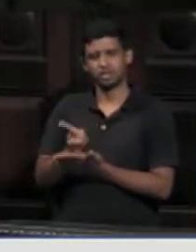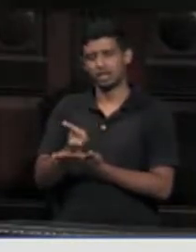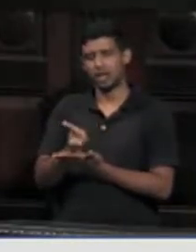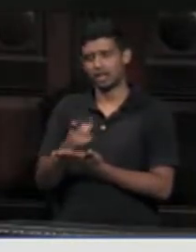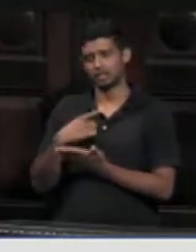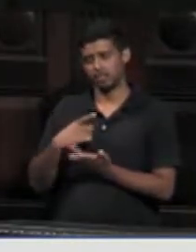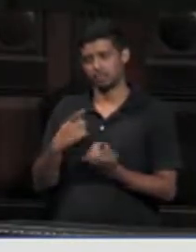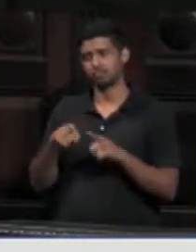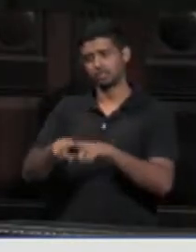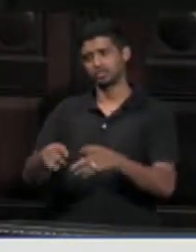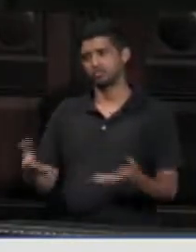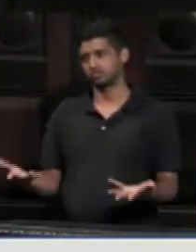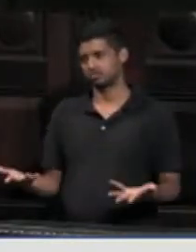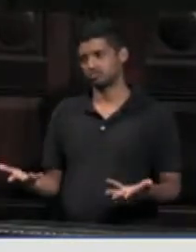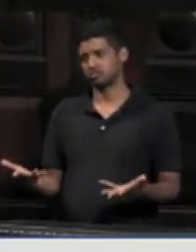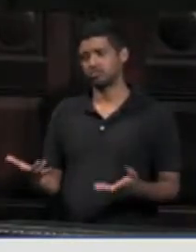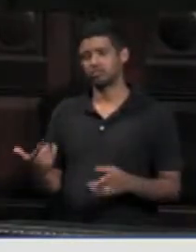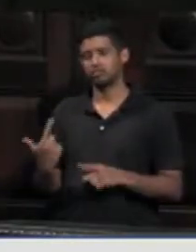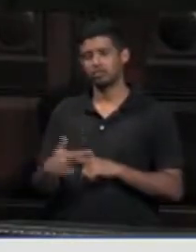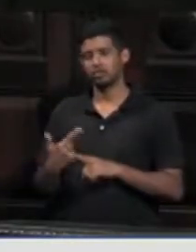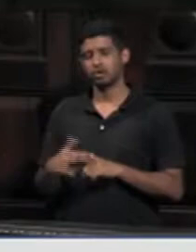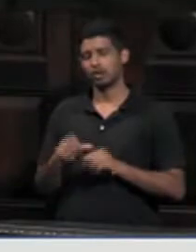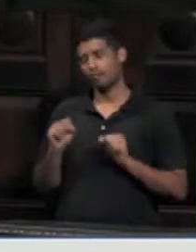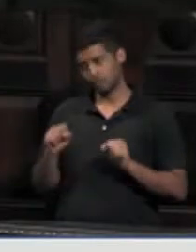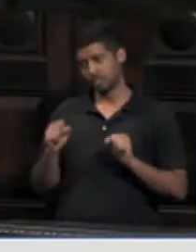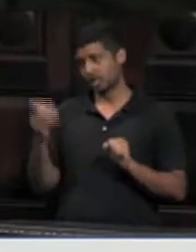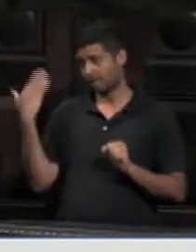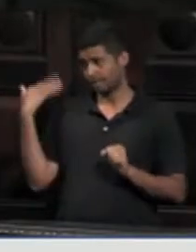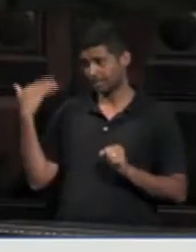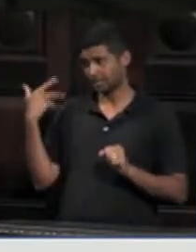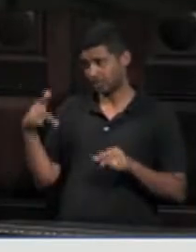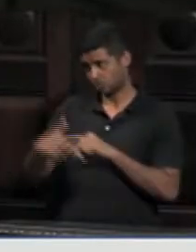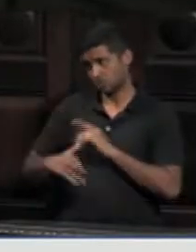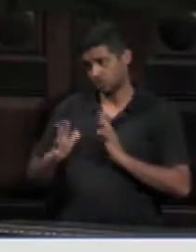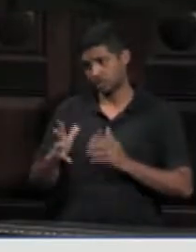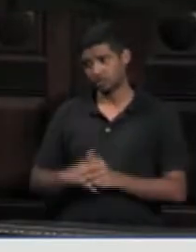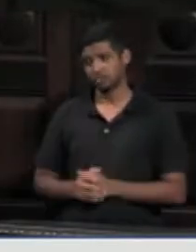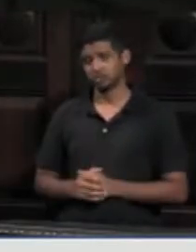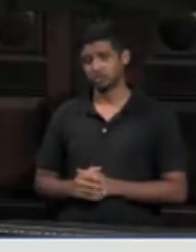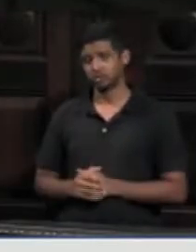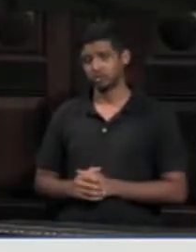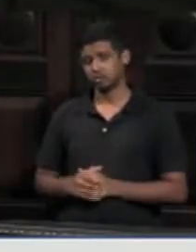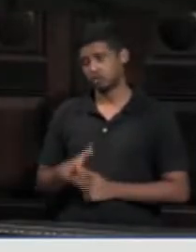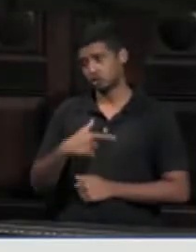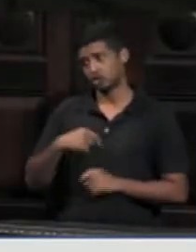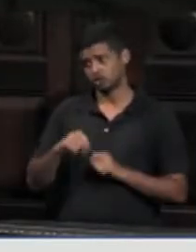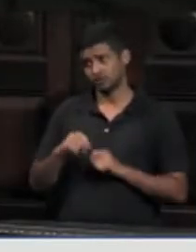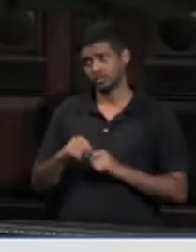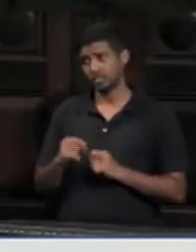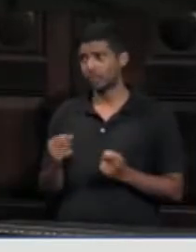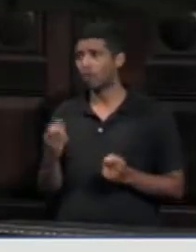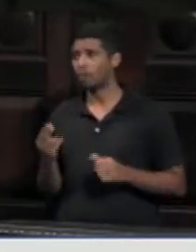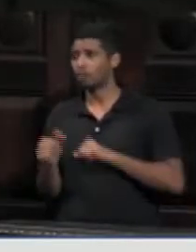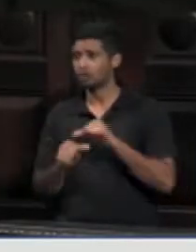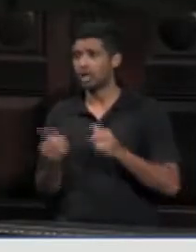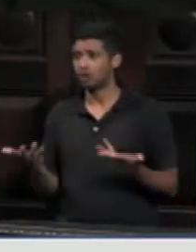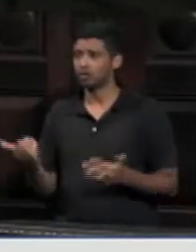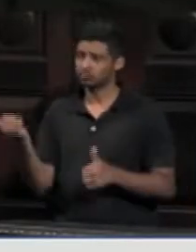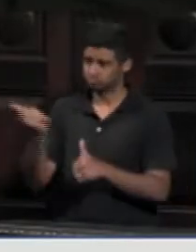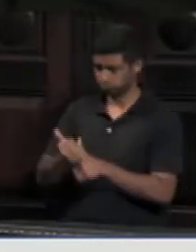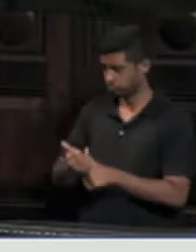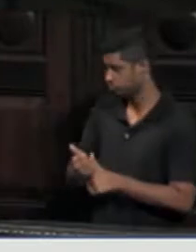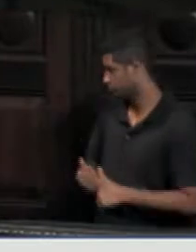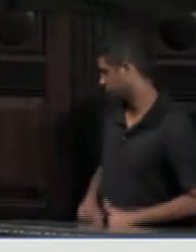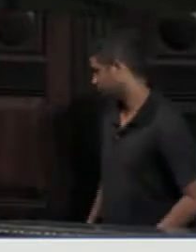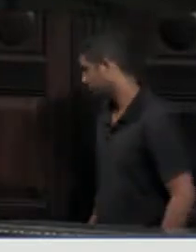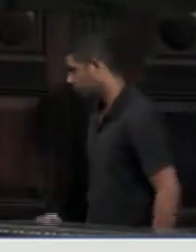patrocínio. Porque isso poderia ter sido encarado naquela ocasião. Não, e que fizemos uma ampla discussão. E aí, presidente? Não,